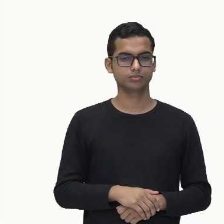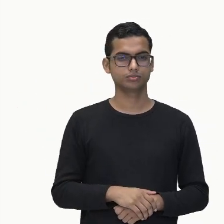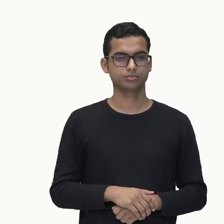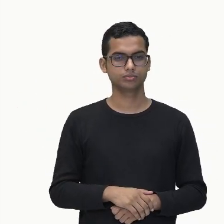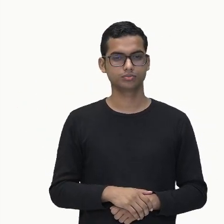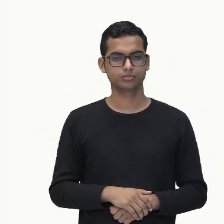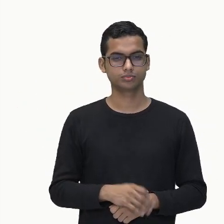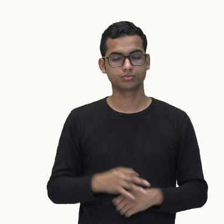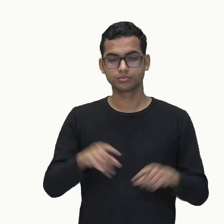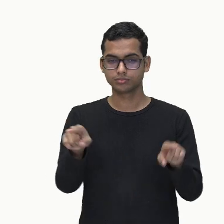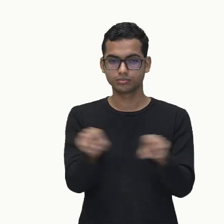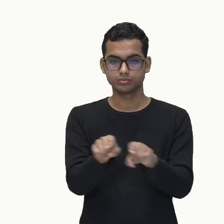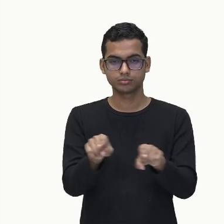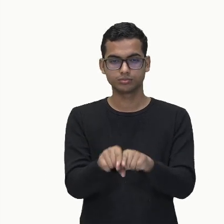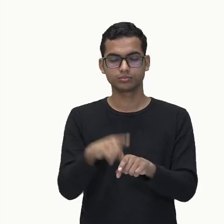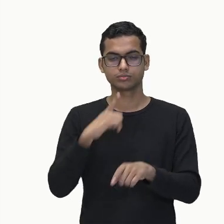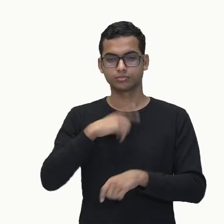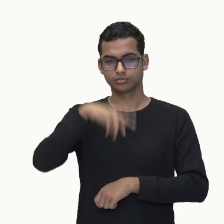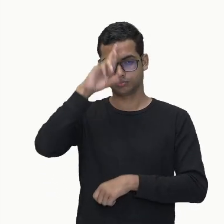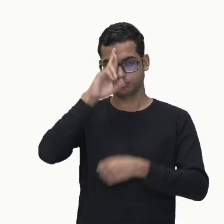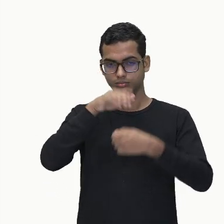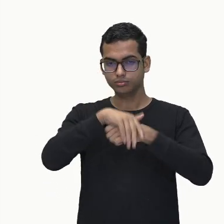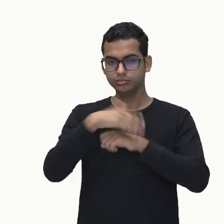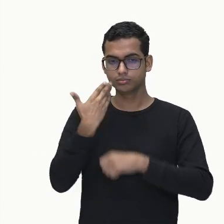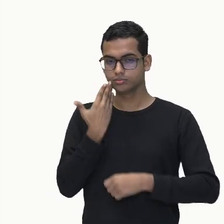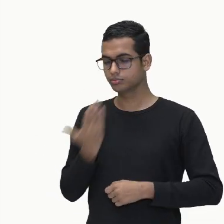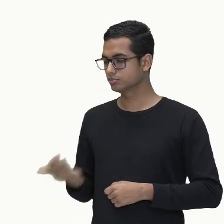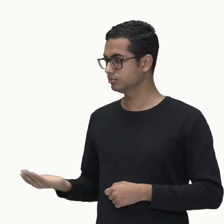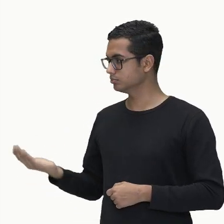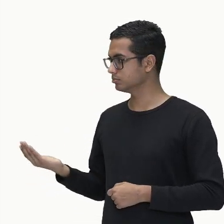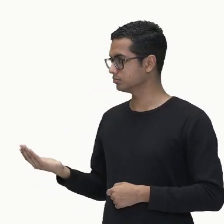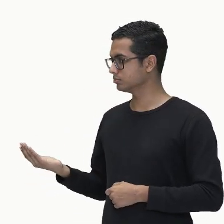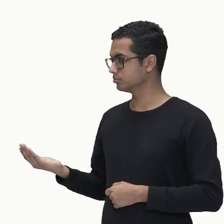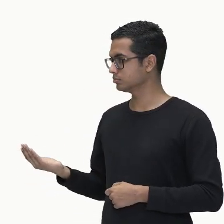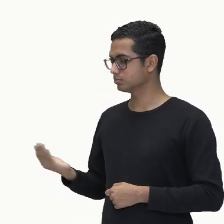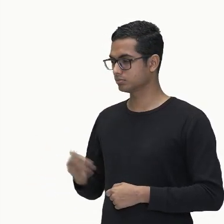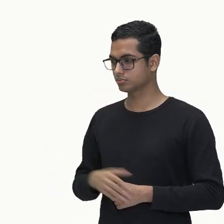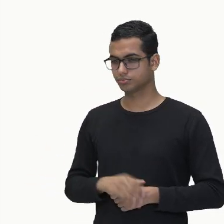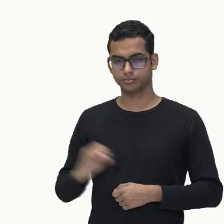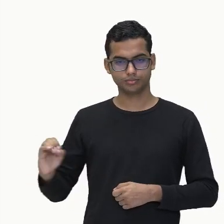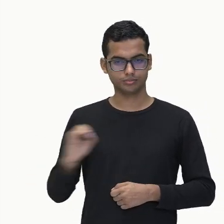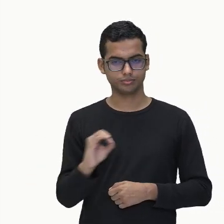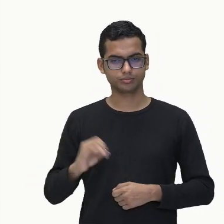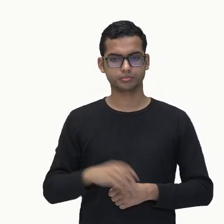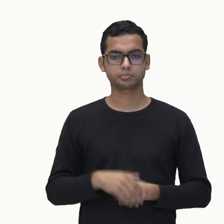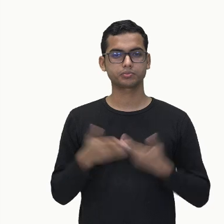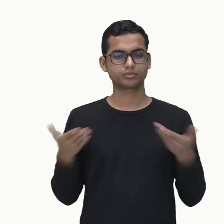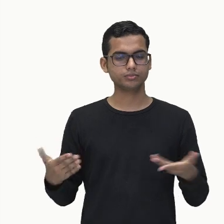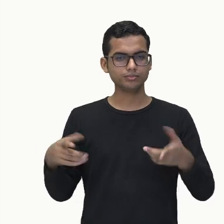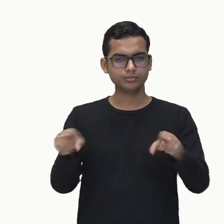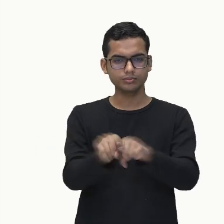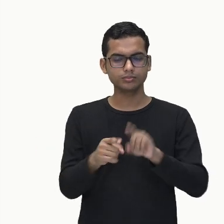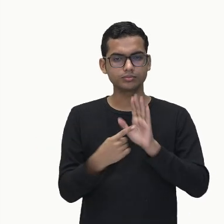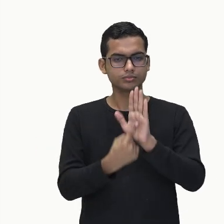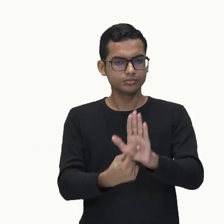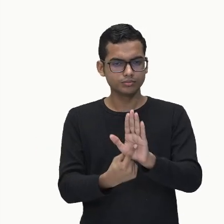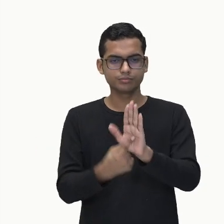medo vamos adelante desendo sipre